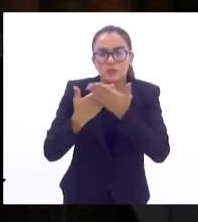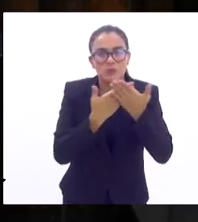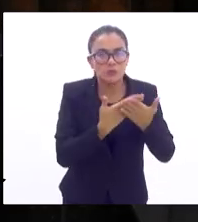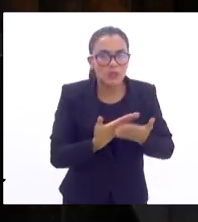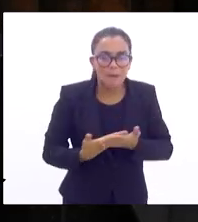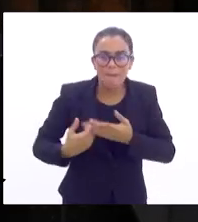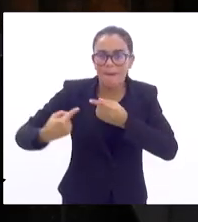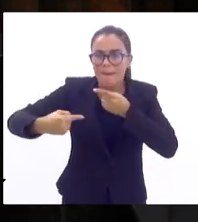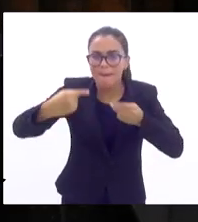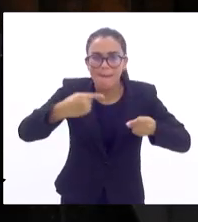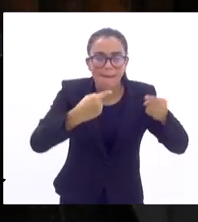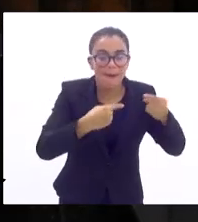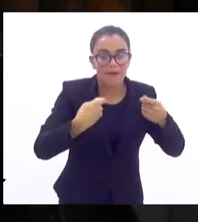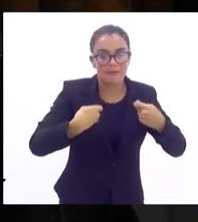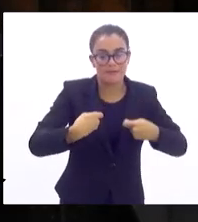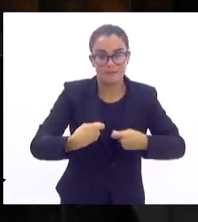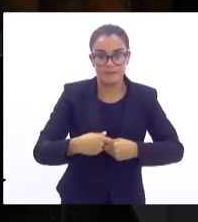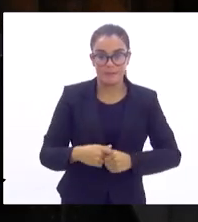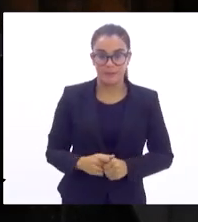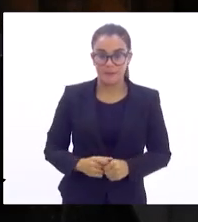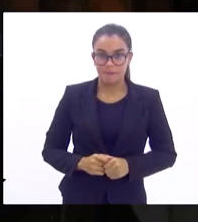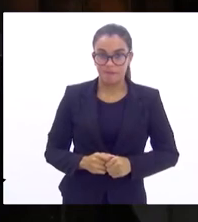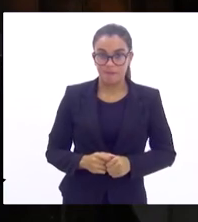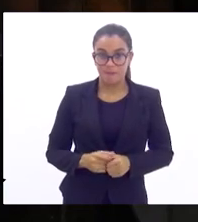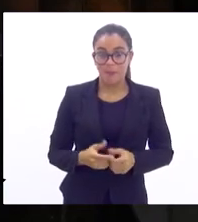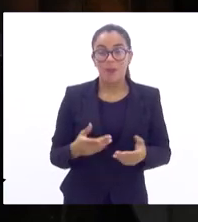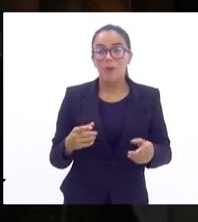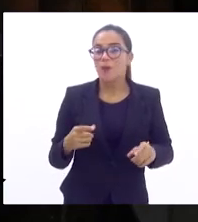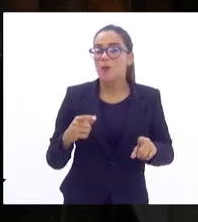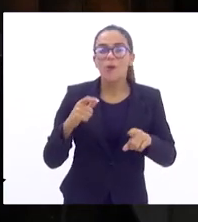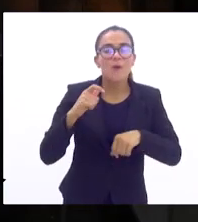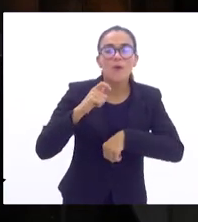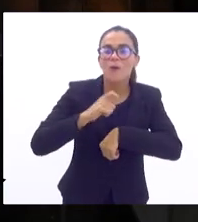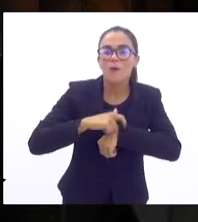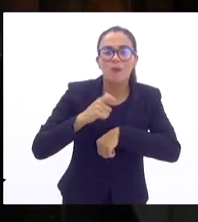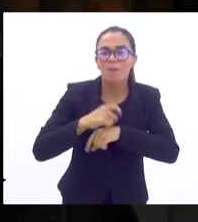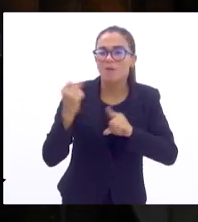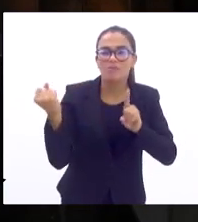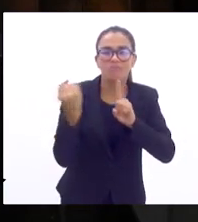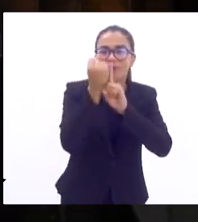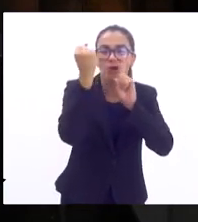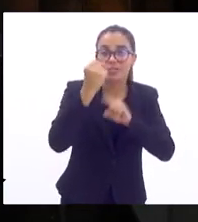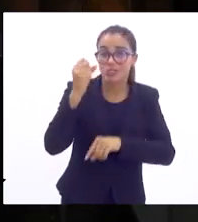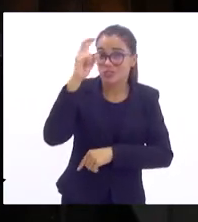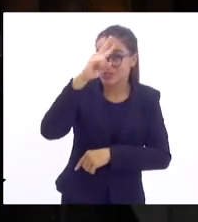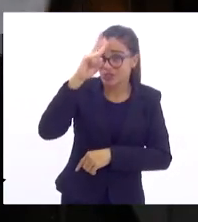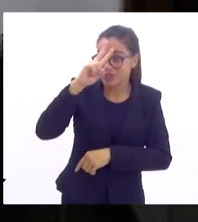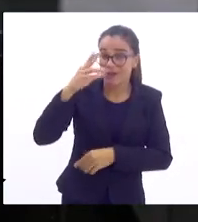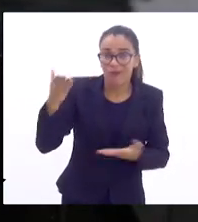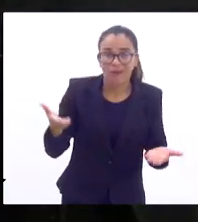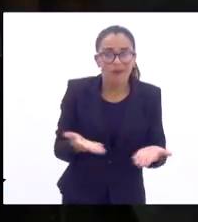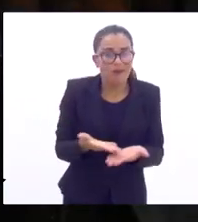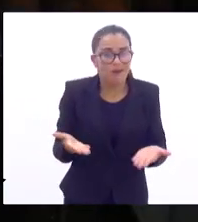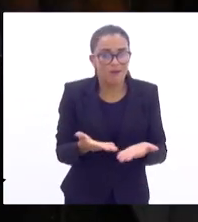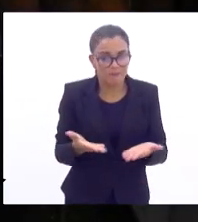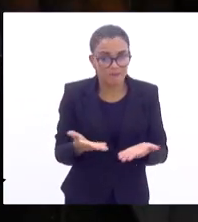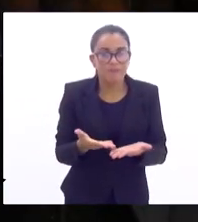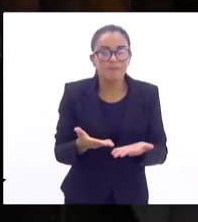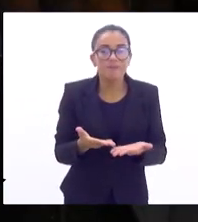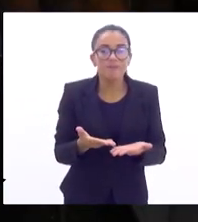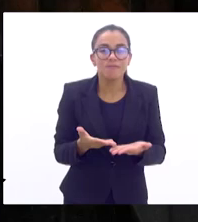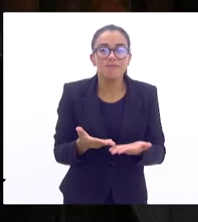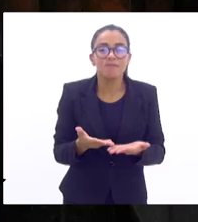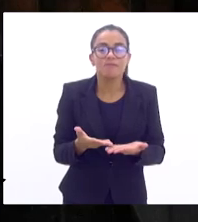rediscutido e o momento histórico para essa discussão é agora quando